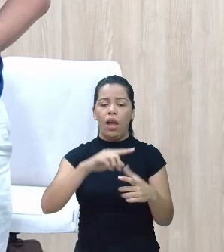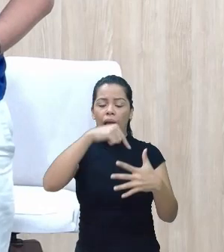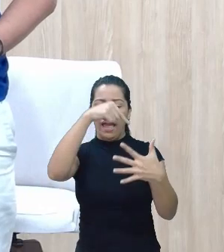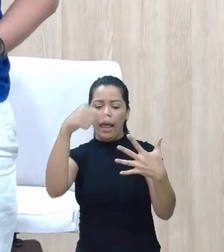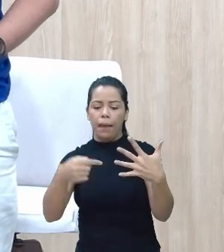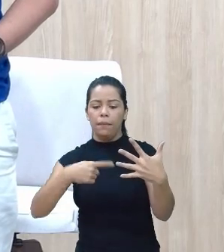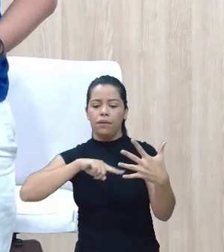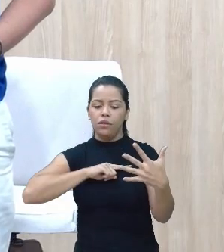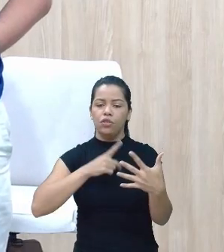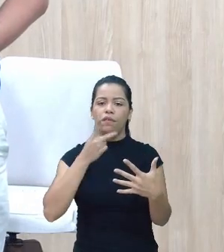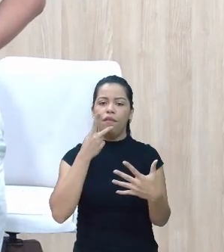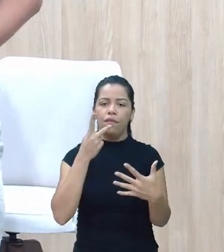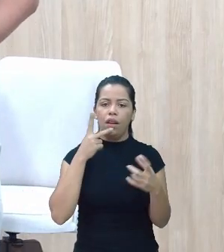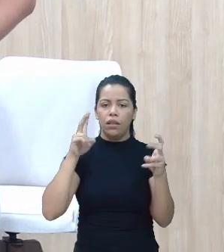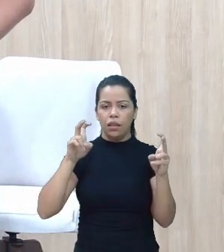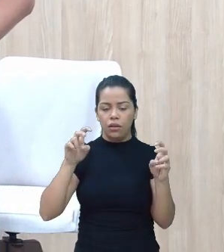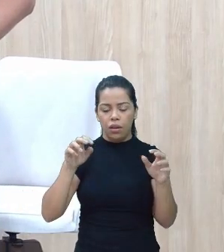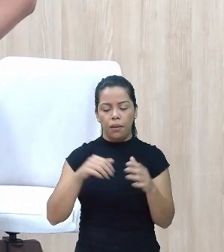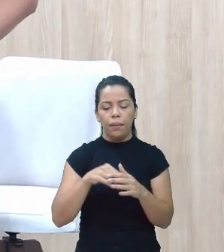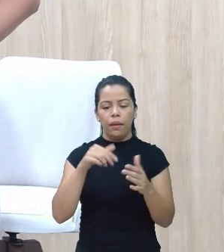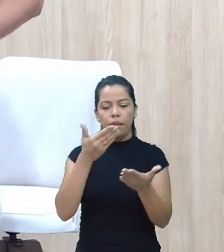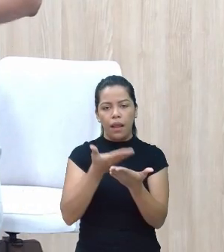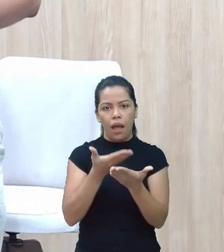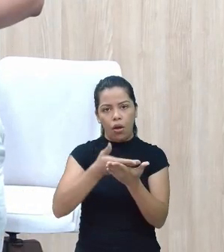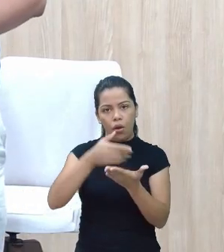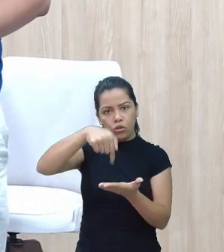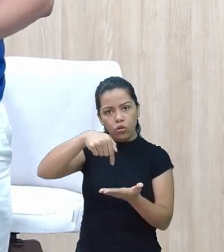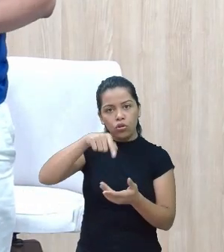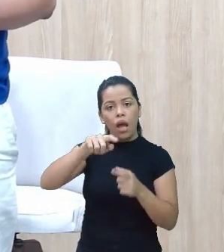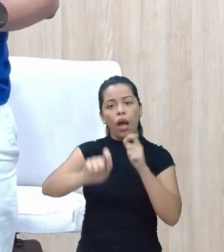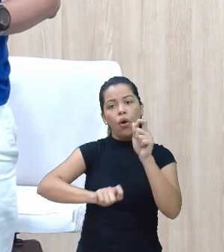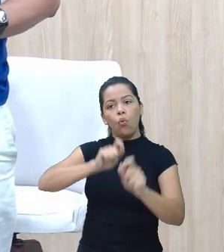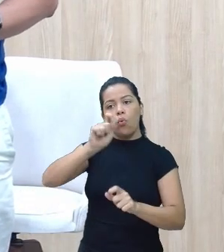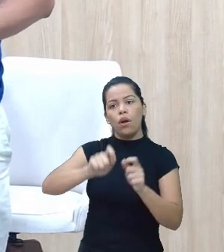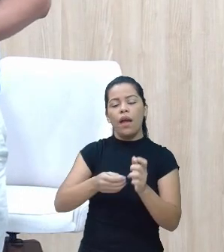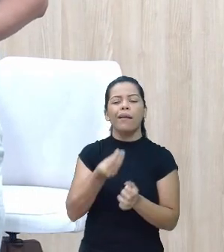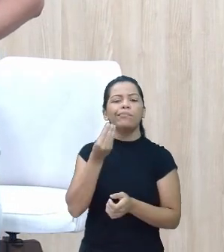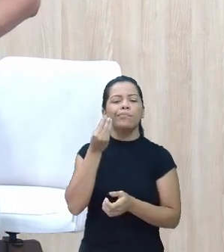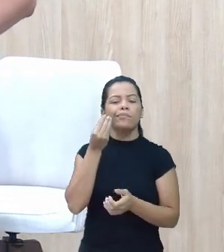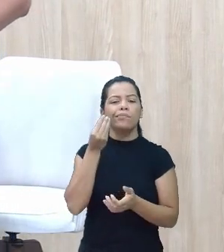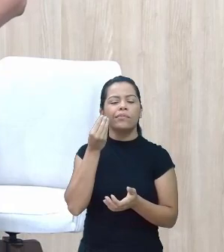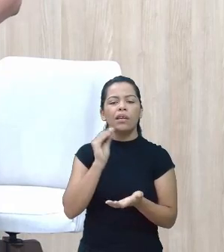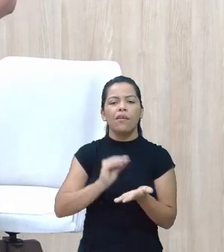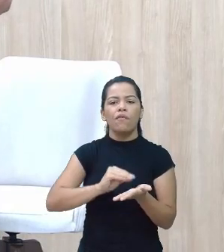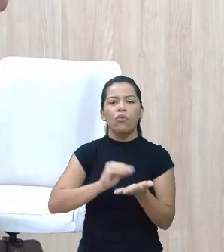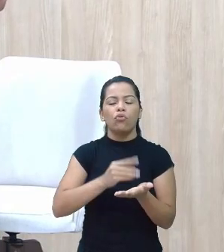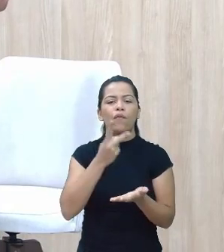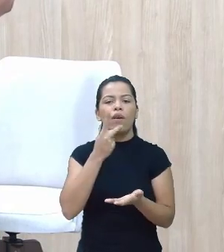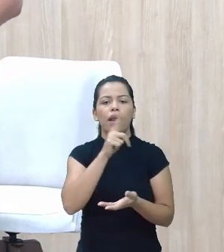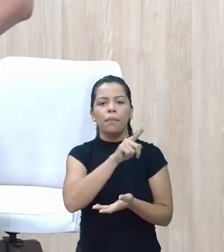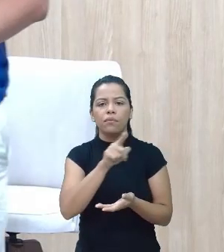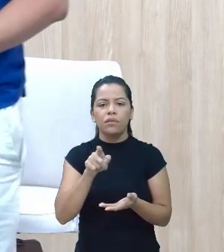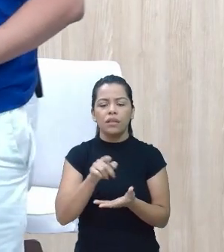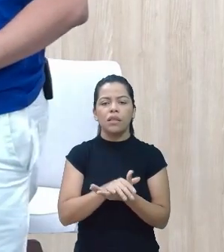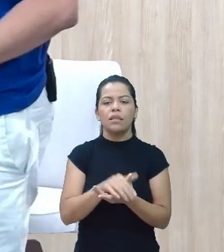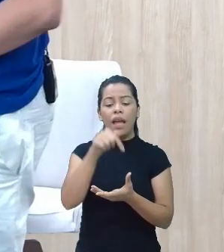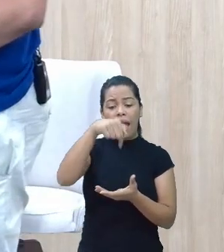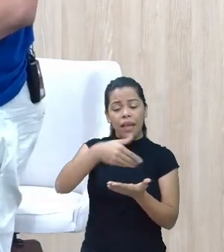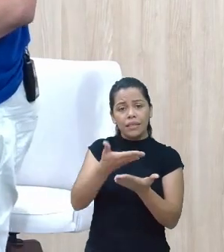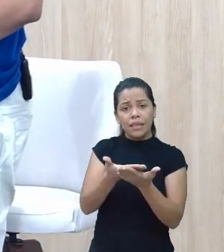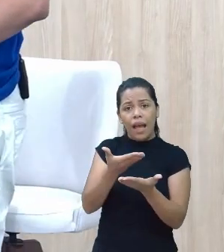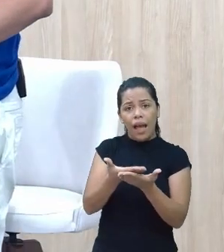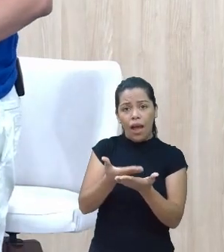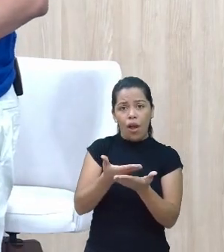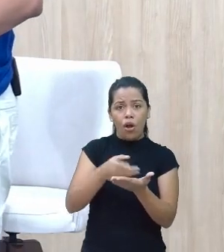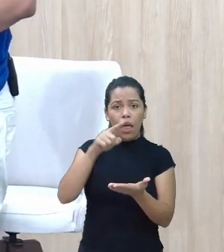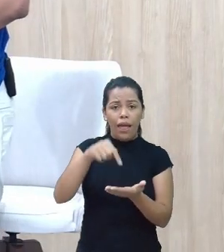O assunto nosso de hoje é... inclusive faltou falar isso para vocês, tá? Essa é a aula